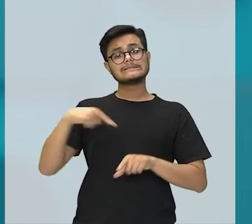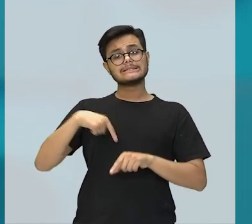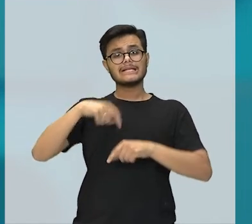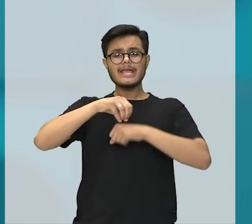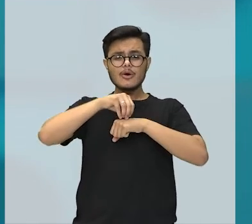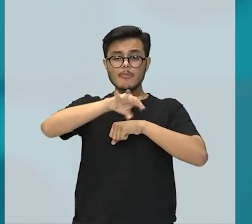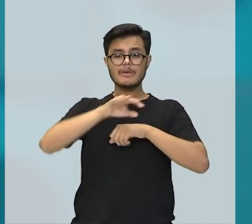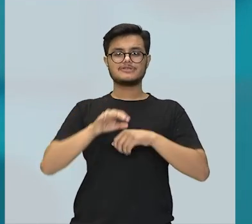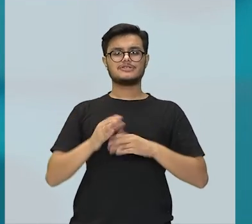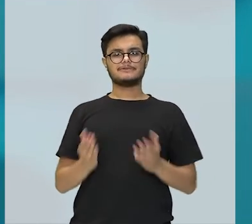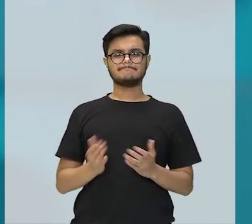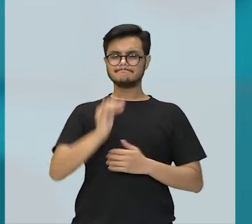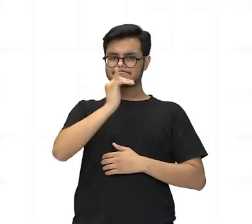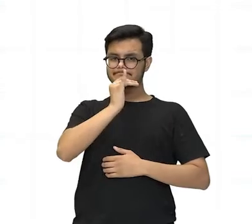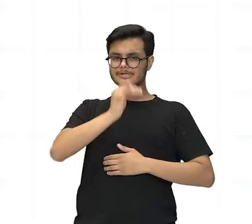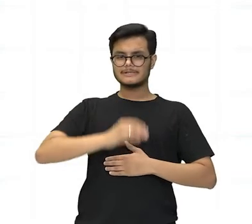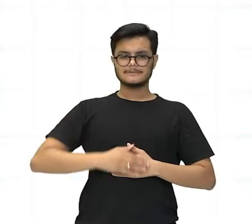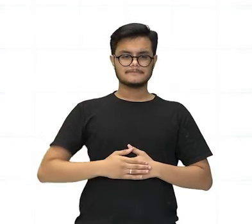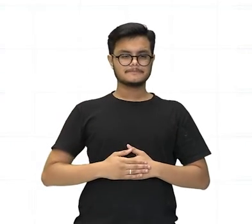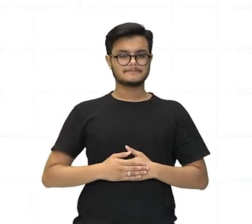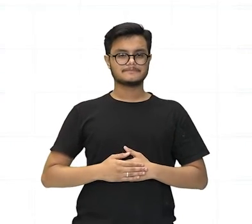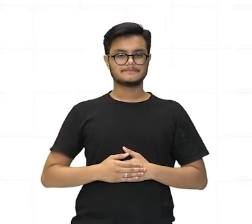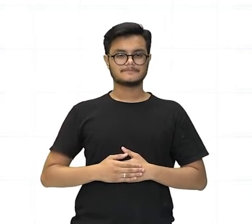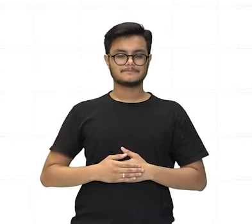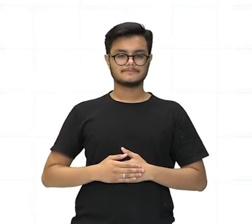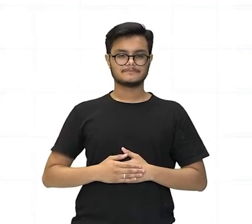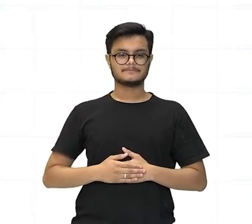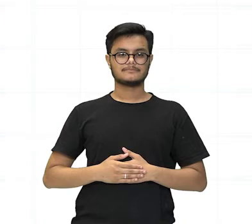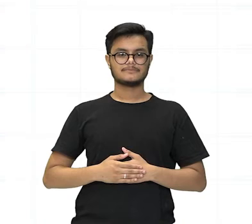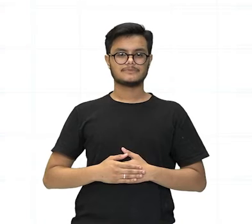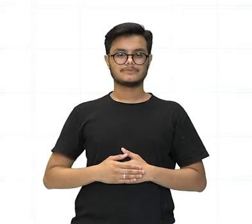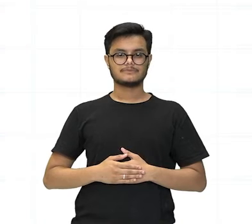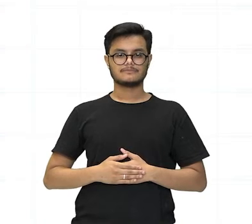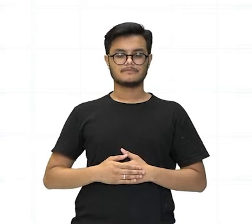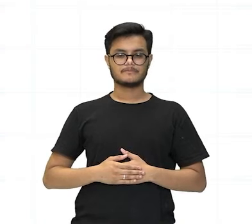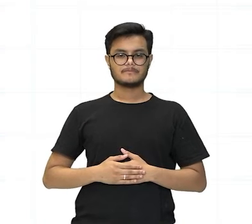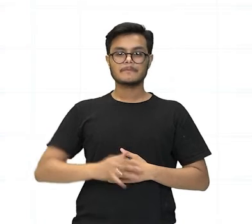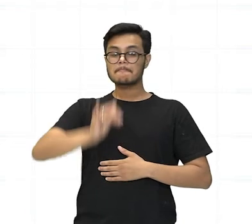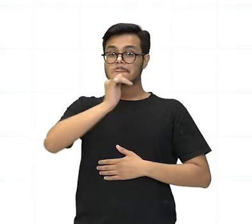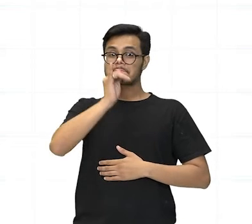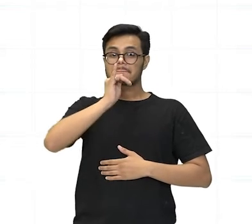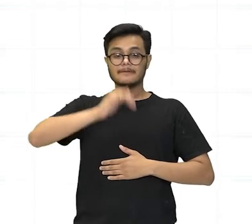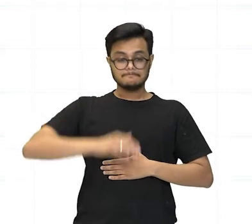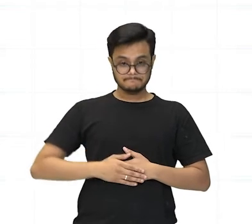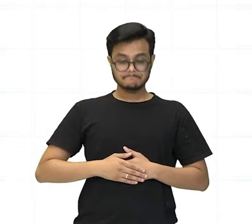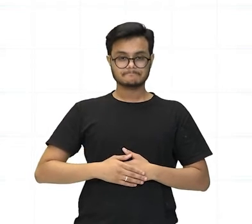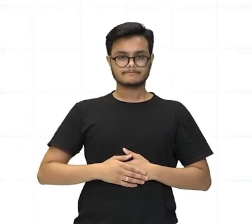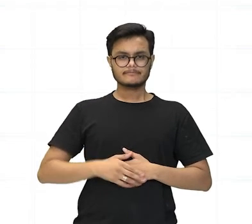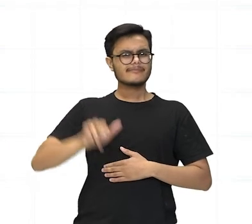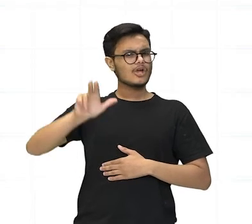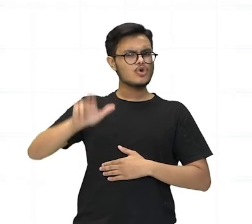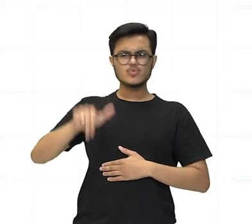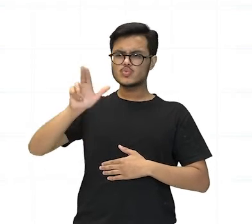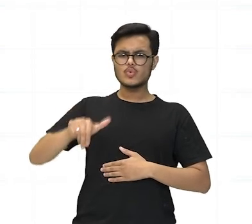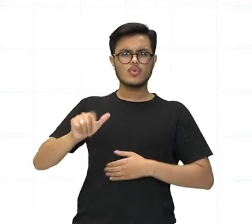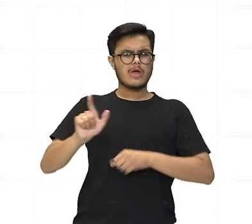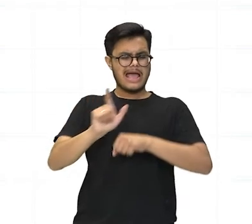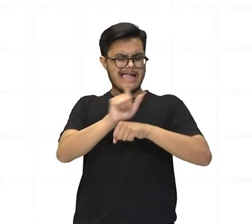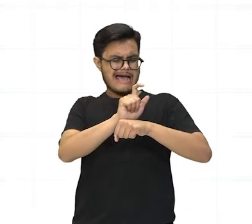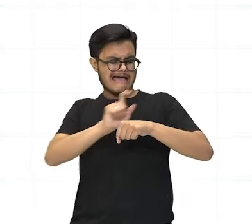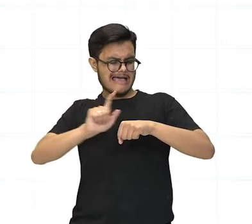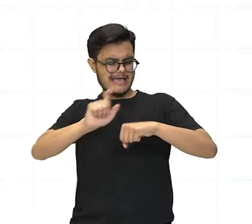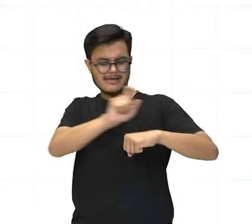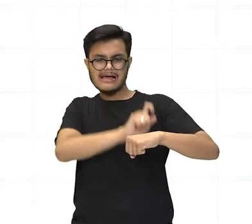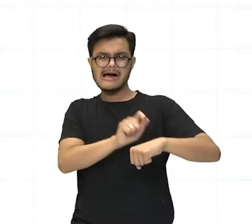modo geral para vocês. Vamos ver? Então, jamais coloque álcool, pomadas